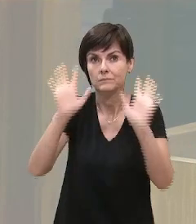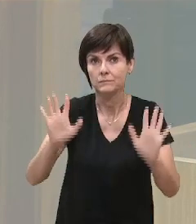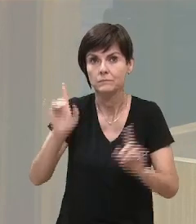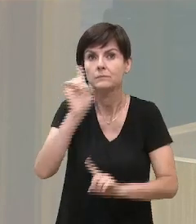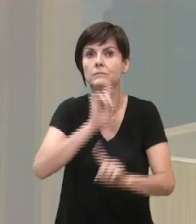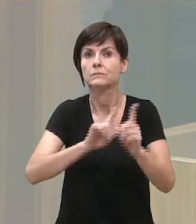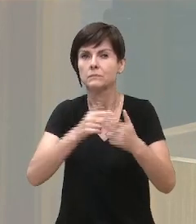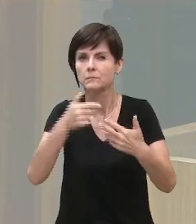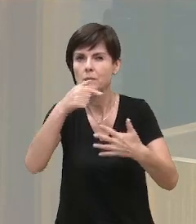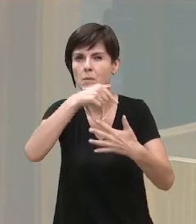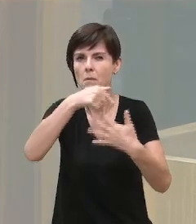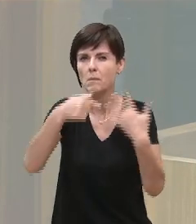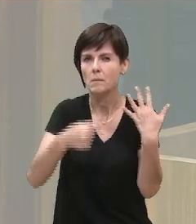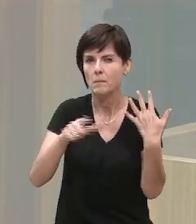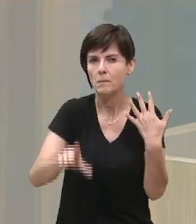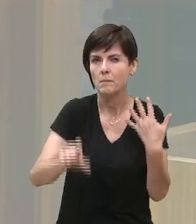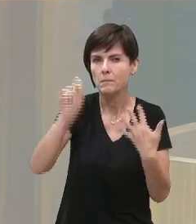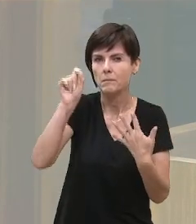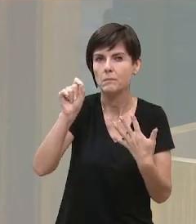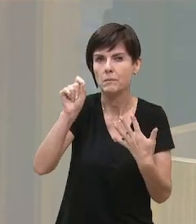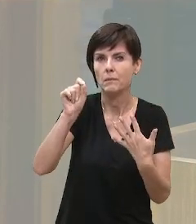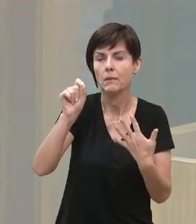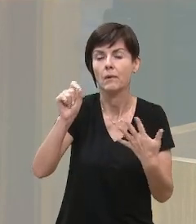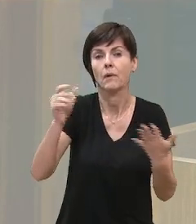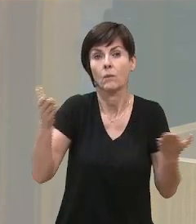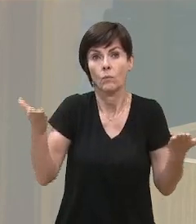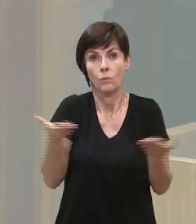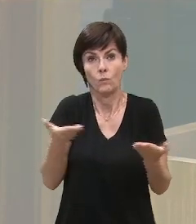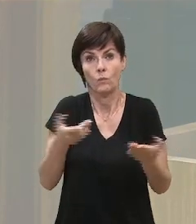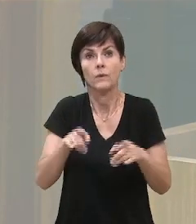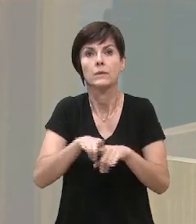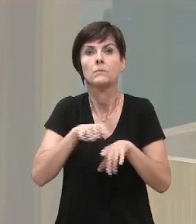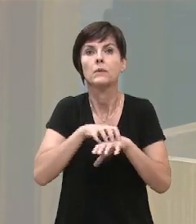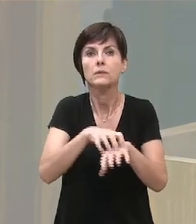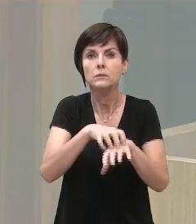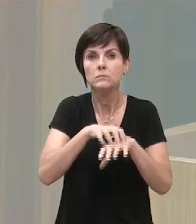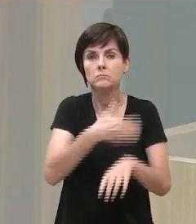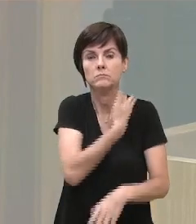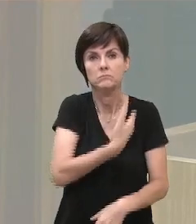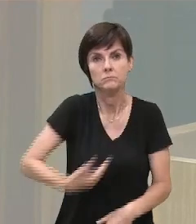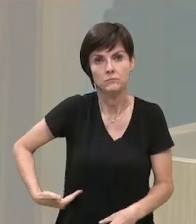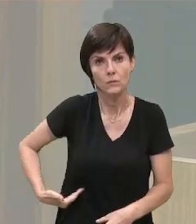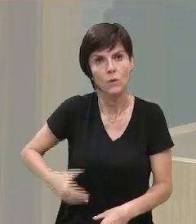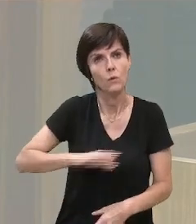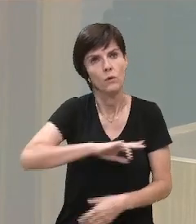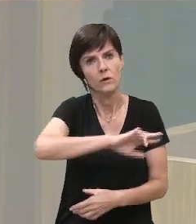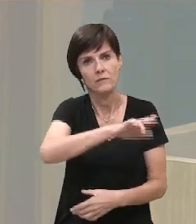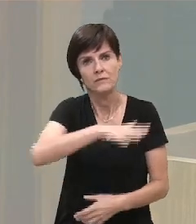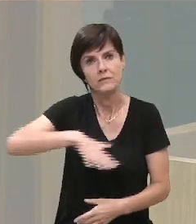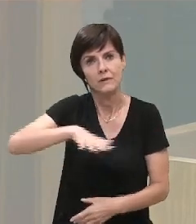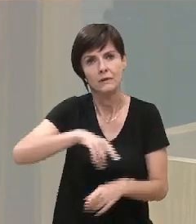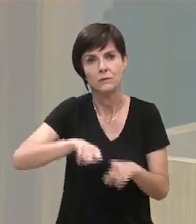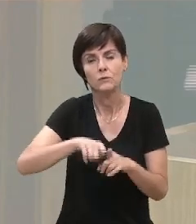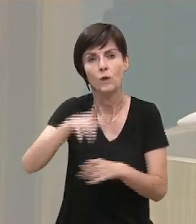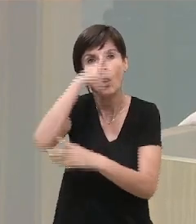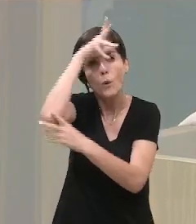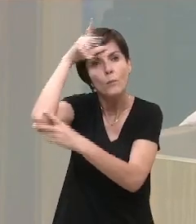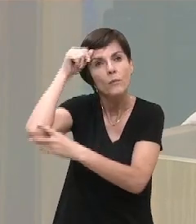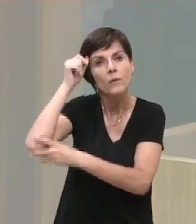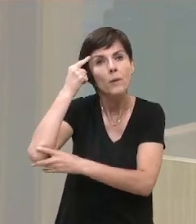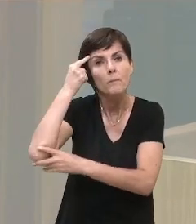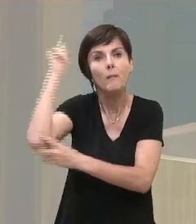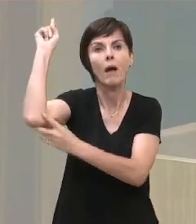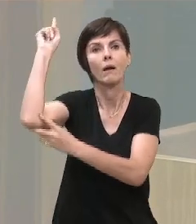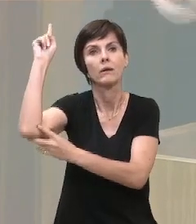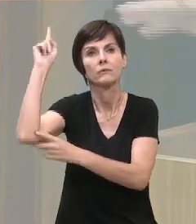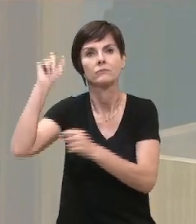a serem tomadas, essa, como também transporte público e tantas outras, não é uma questão que o prefeito ali acorda no outro dia e diz